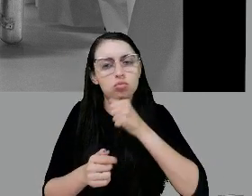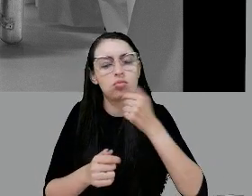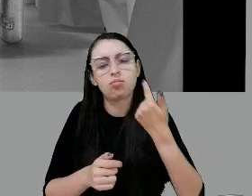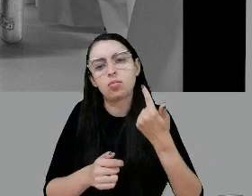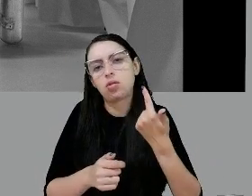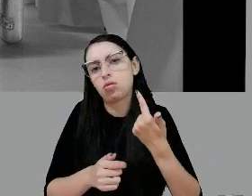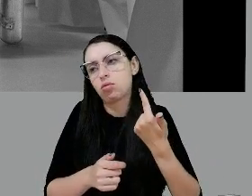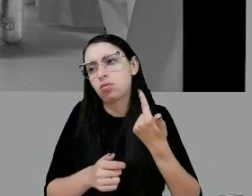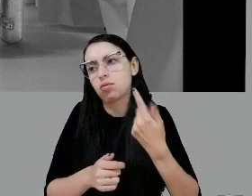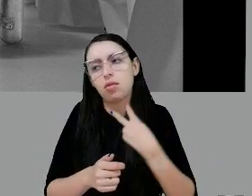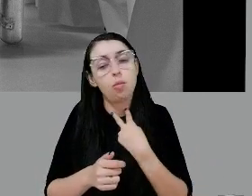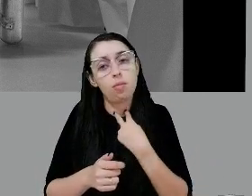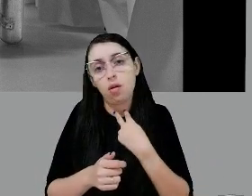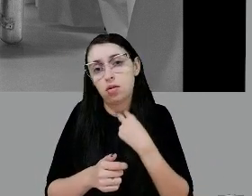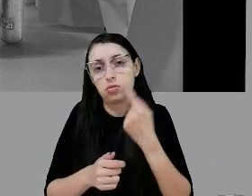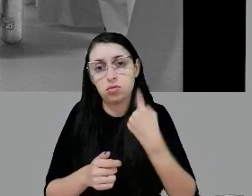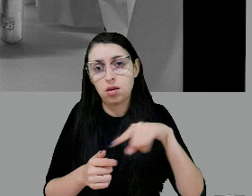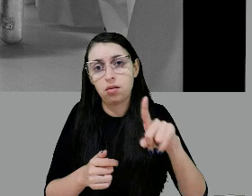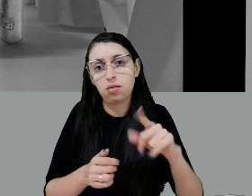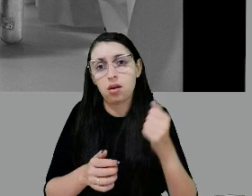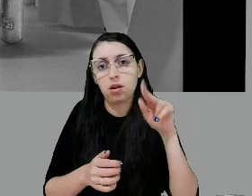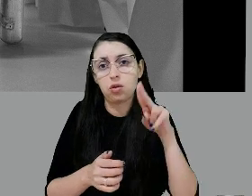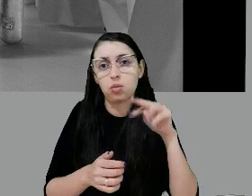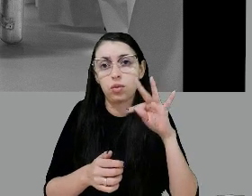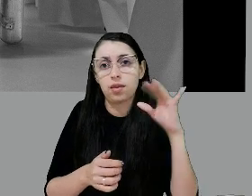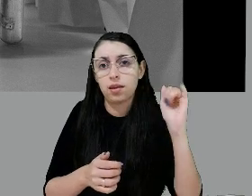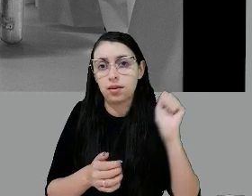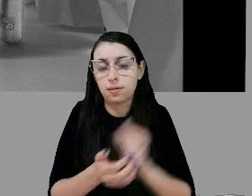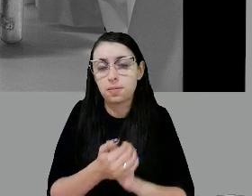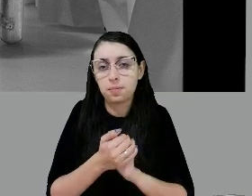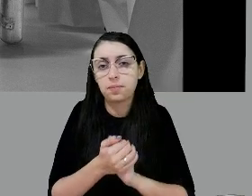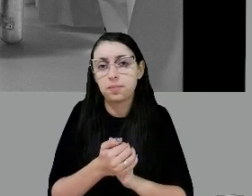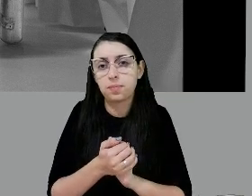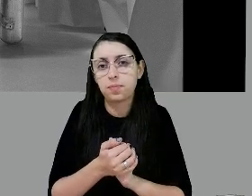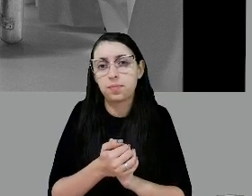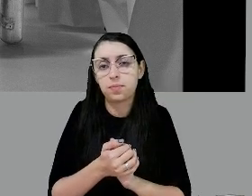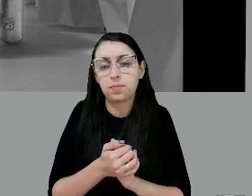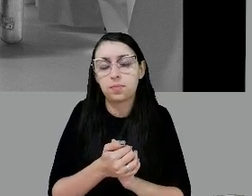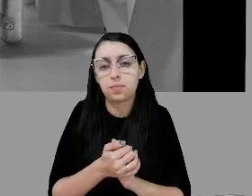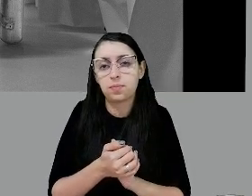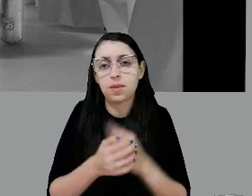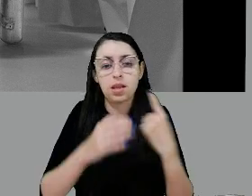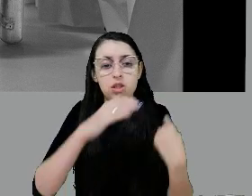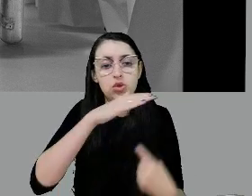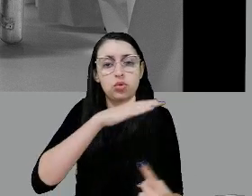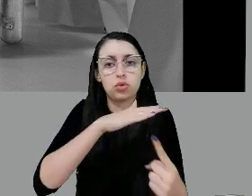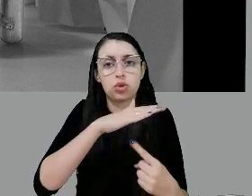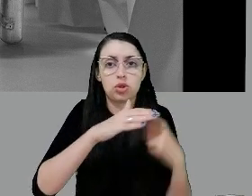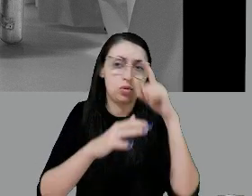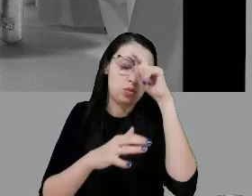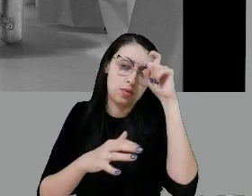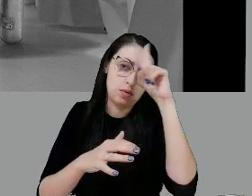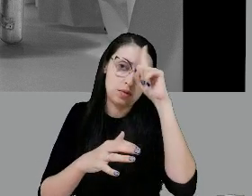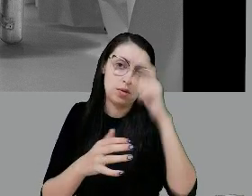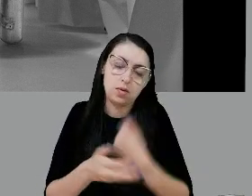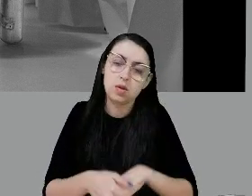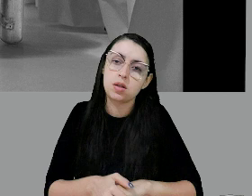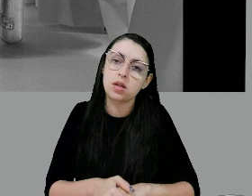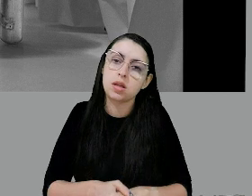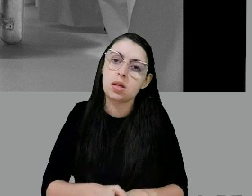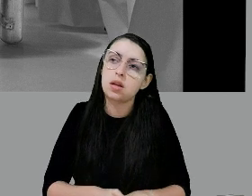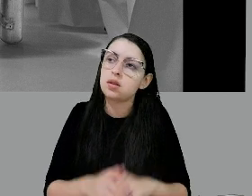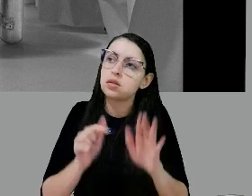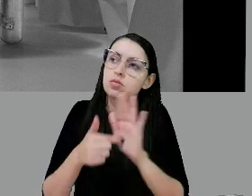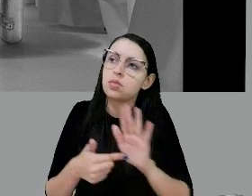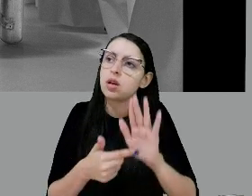tem acesso. Infelizmente, e não pode ter, obviamente, ele não pode frequentar hospitais e tudo. Então, as imagens que a gente vê